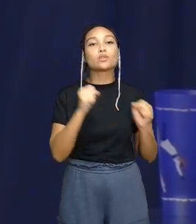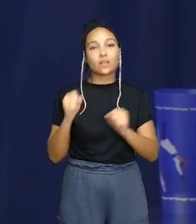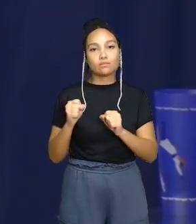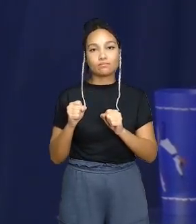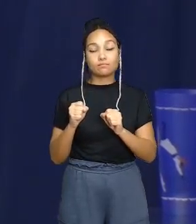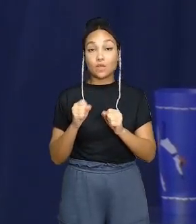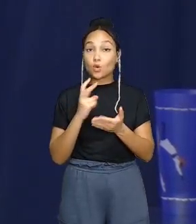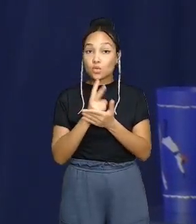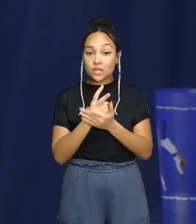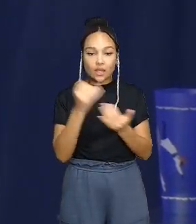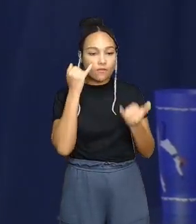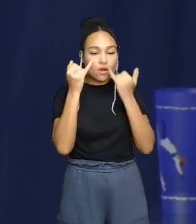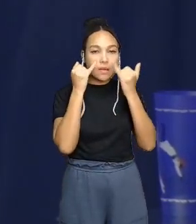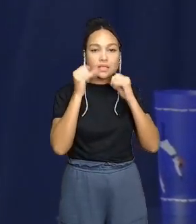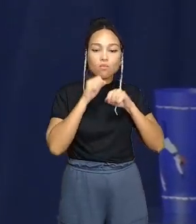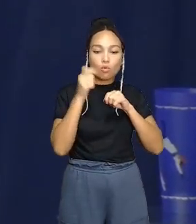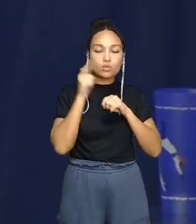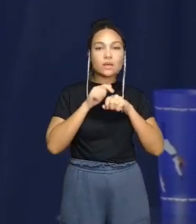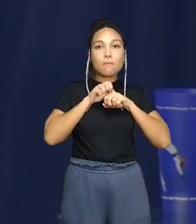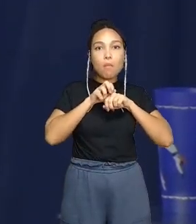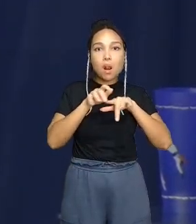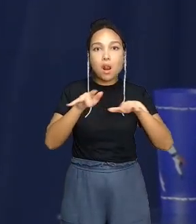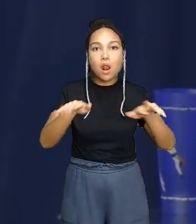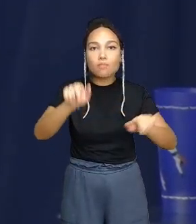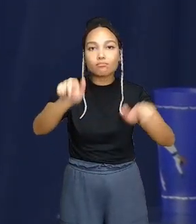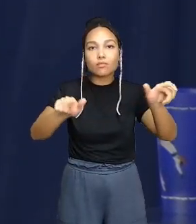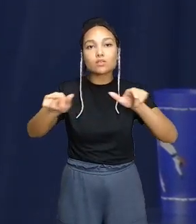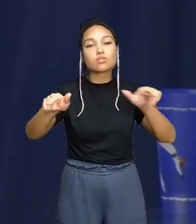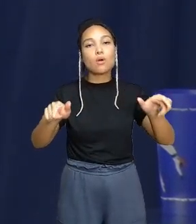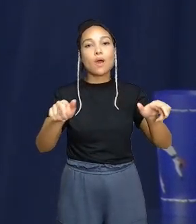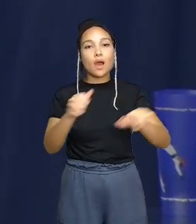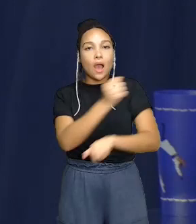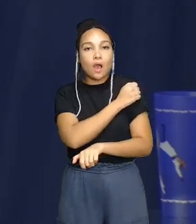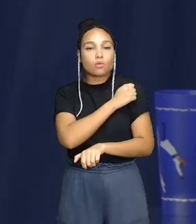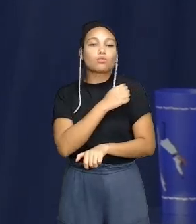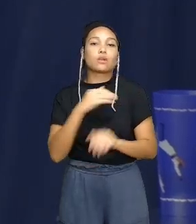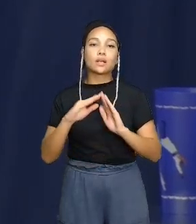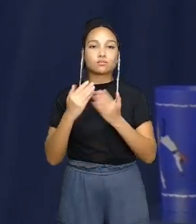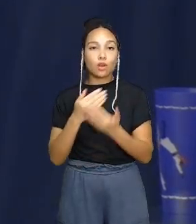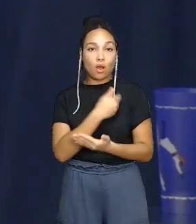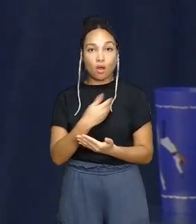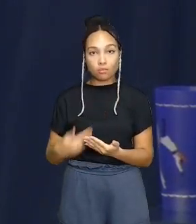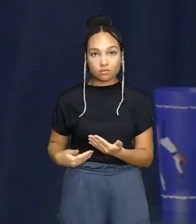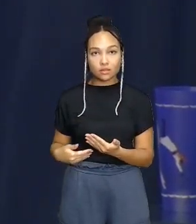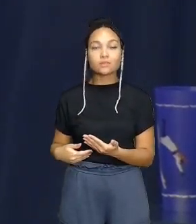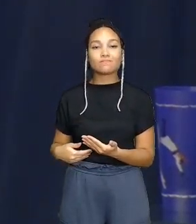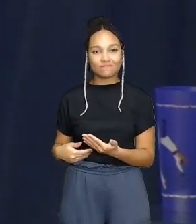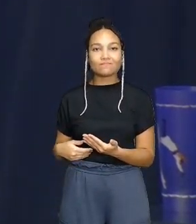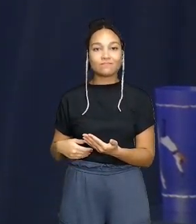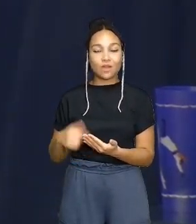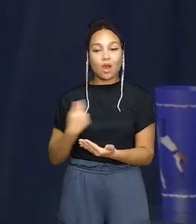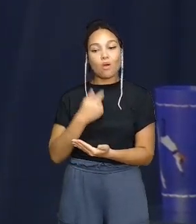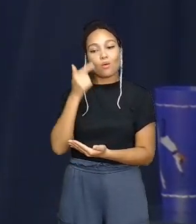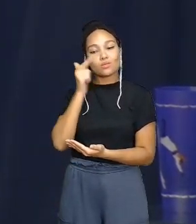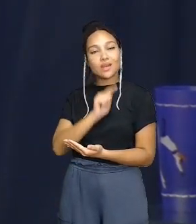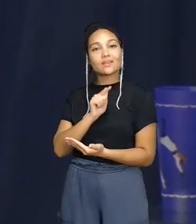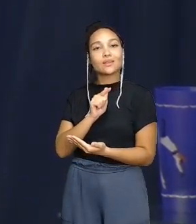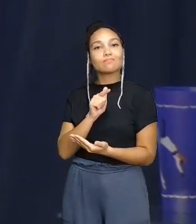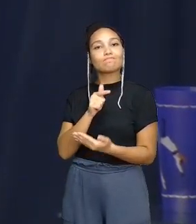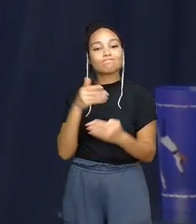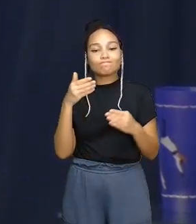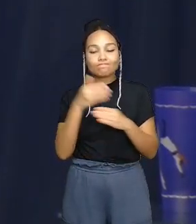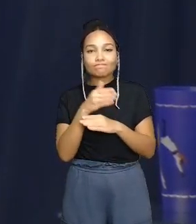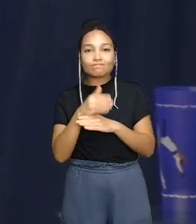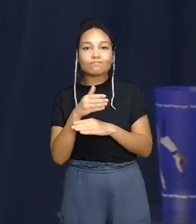gente puder levar para os estudantes das escolas públicas vai nos permitir chegar em tudo que a gente tem ouvido